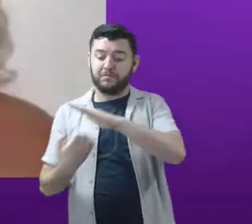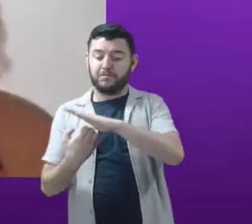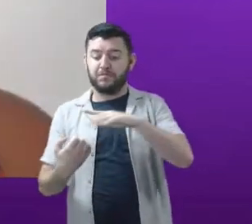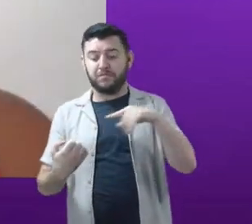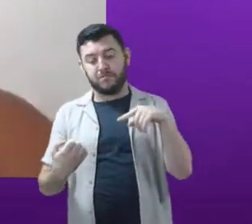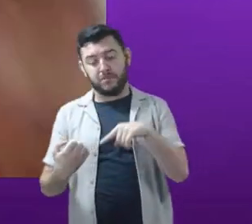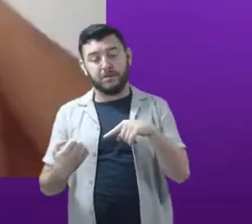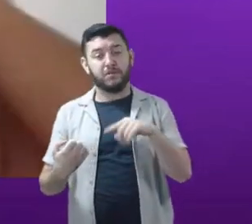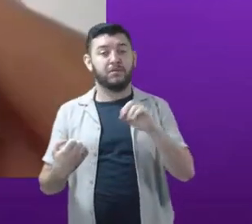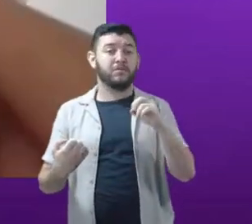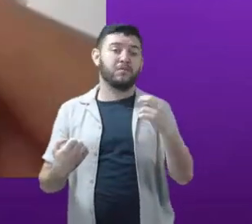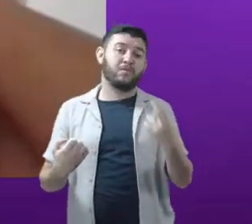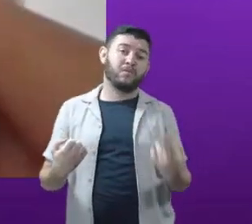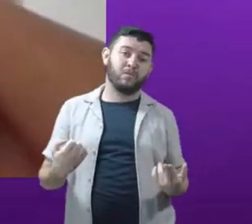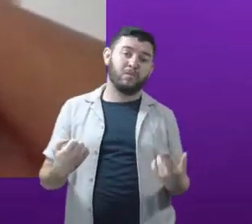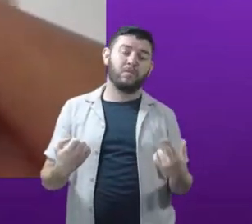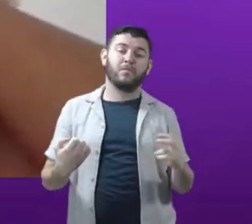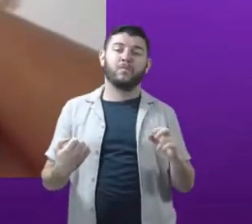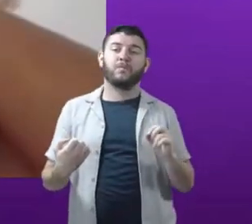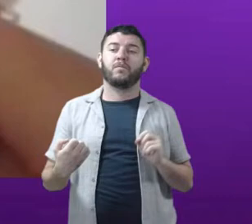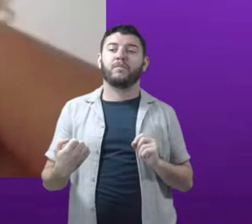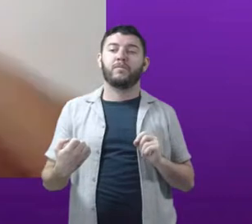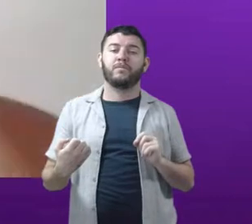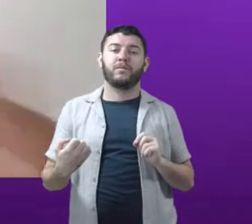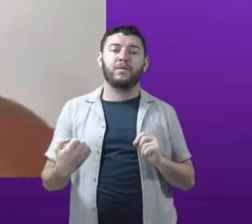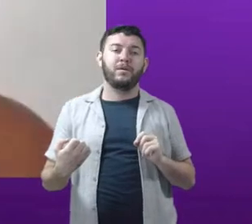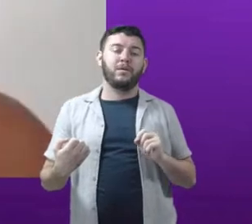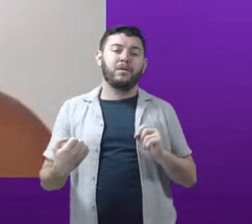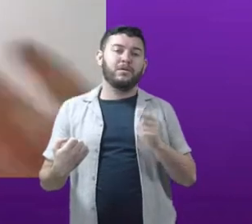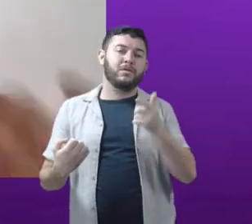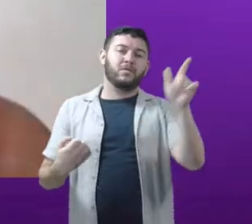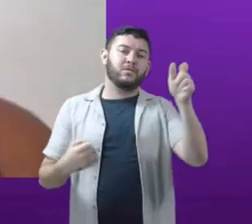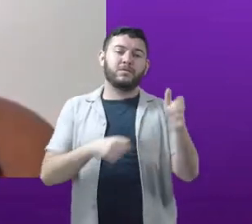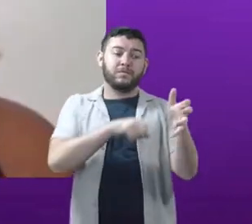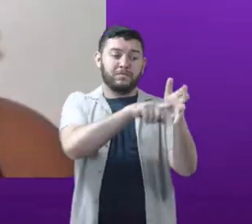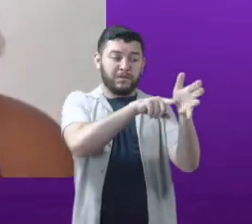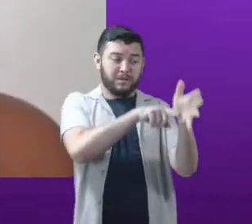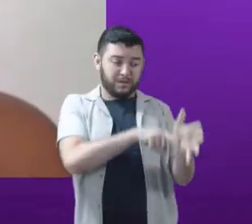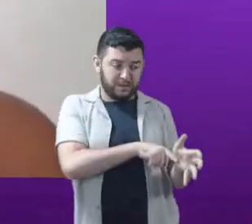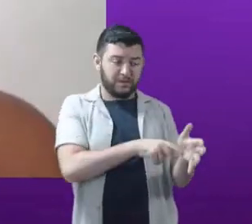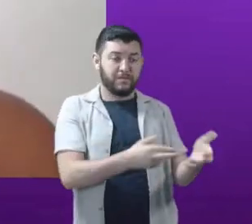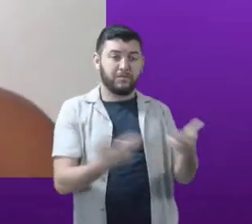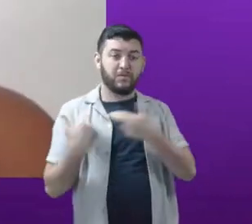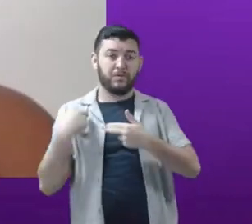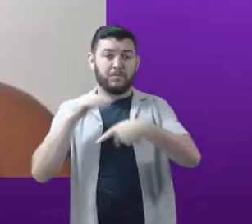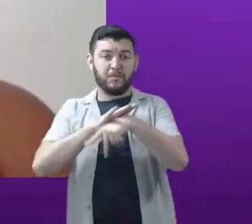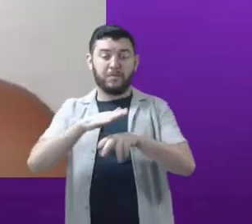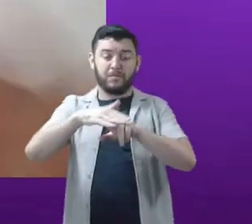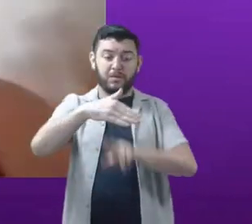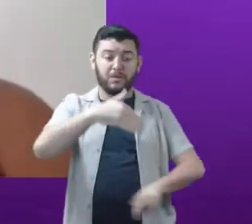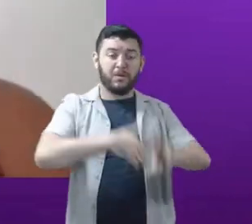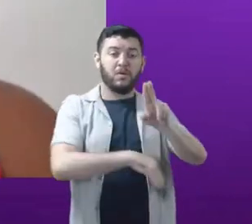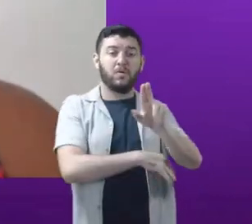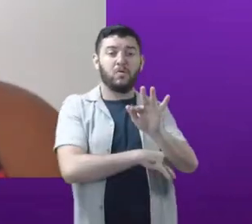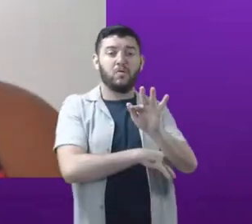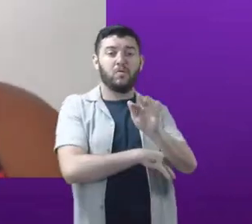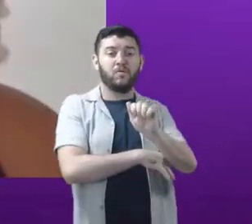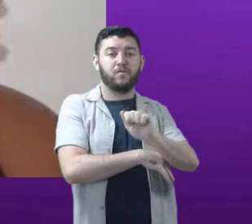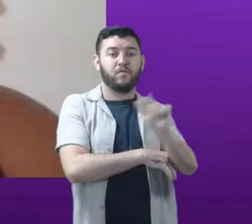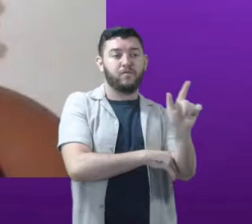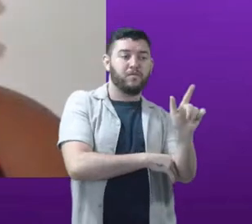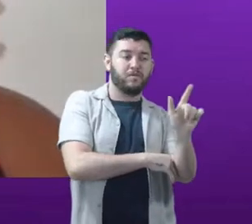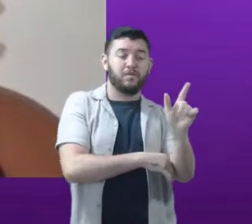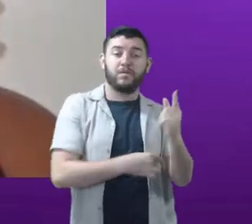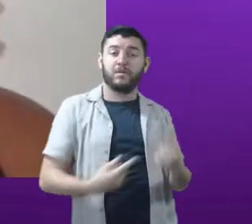né, com base também em outros estudos feitos pela universidade e